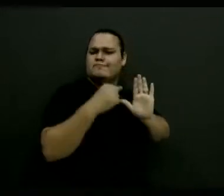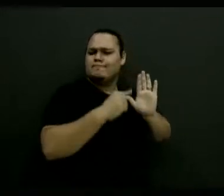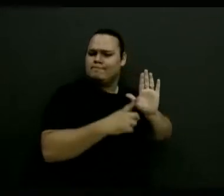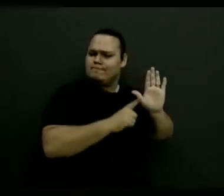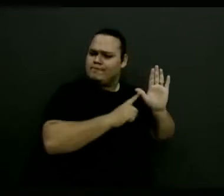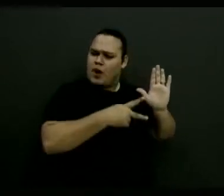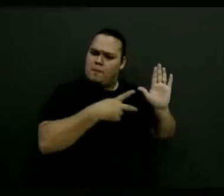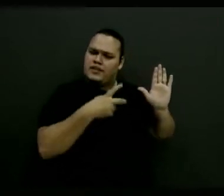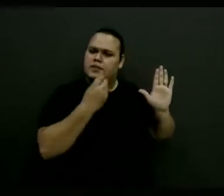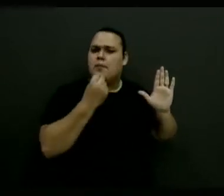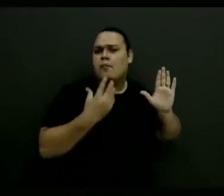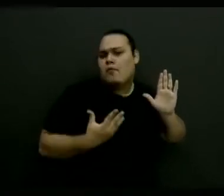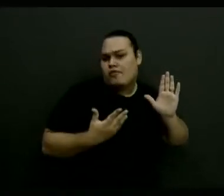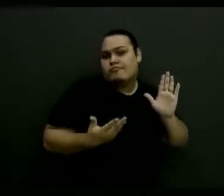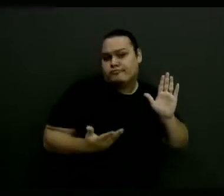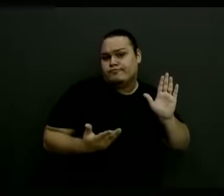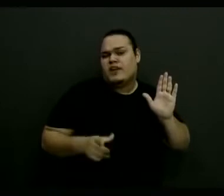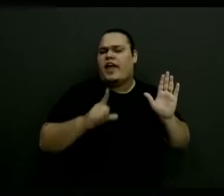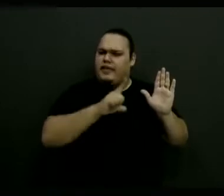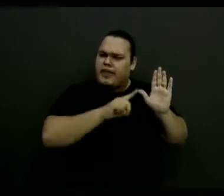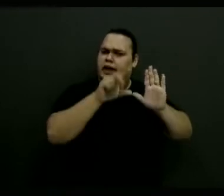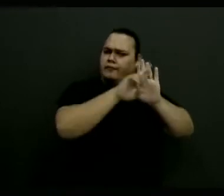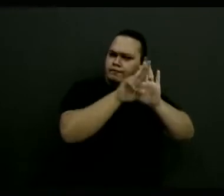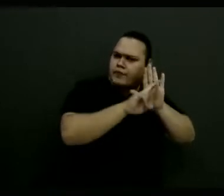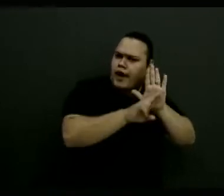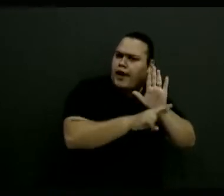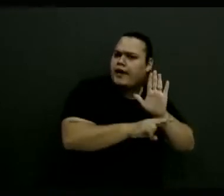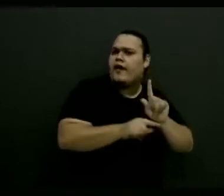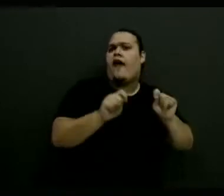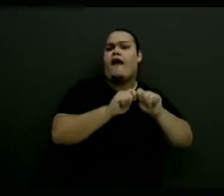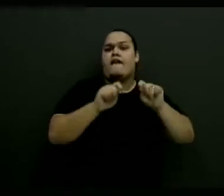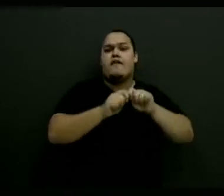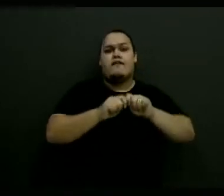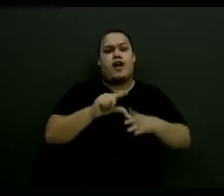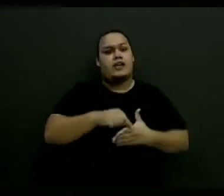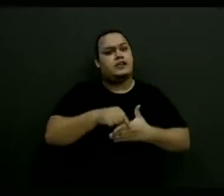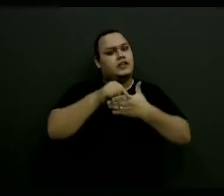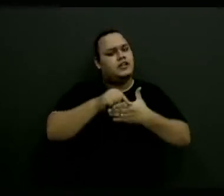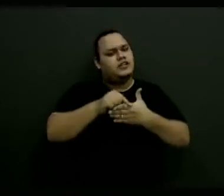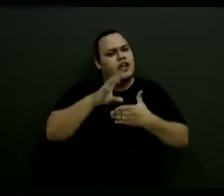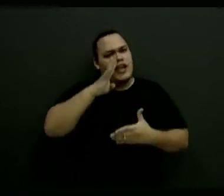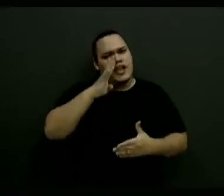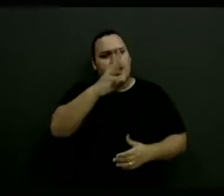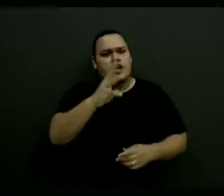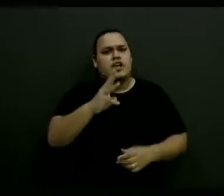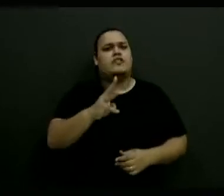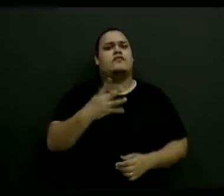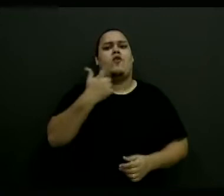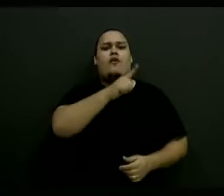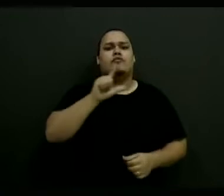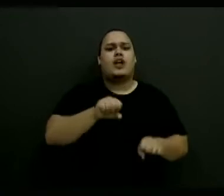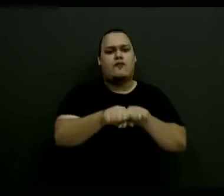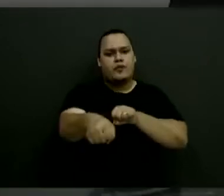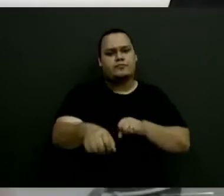e eu diria sistemático, para formar líderes, e nos está dando fantásticos resultados.